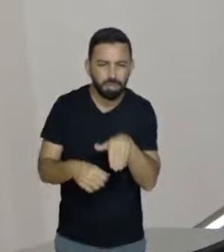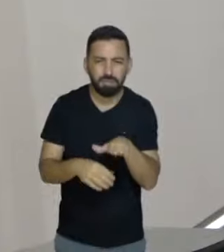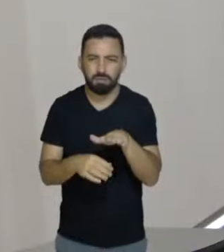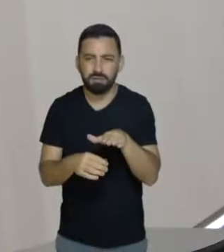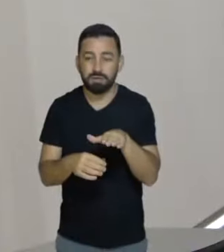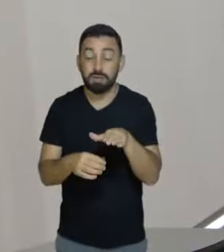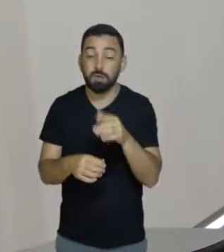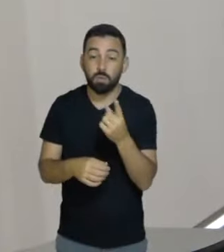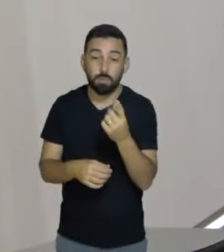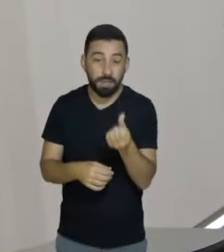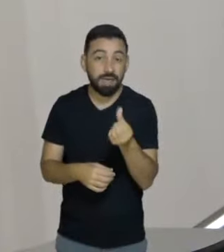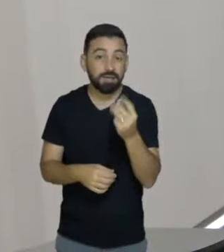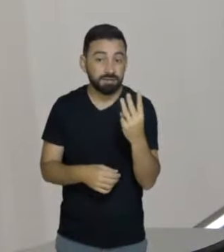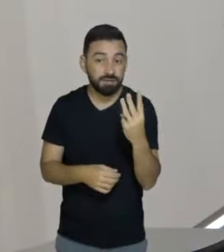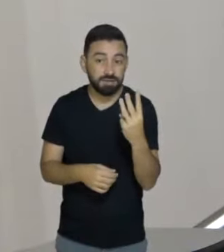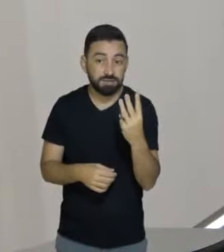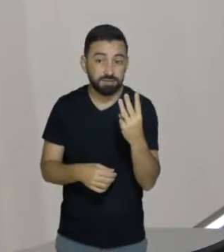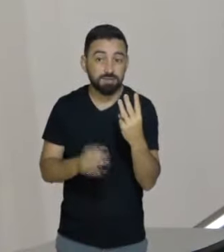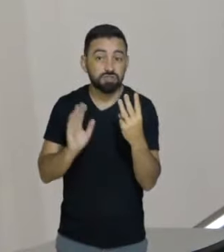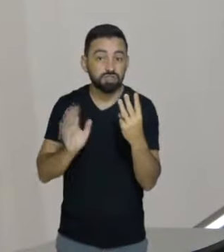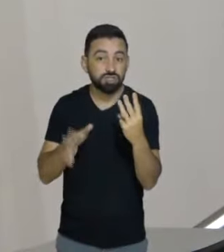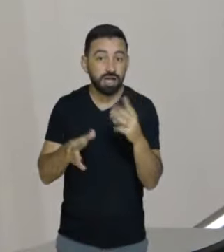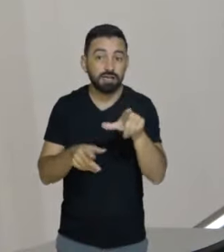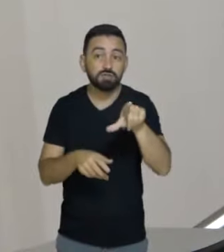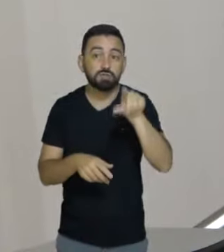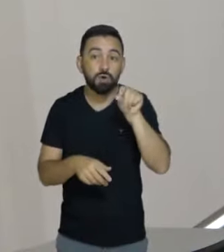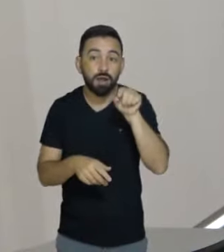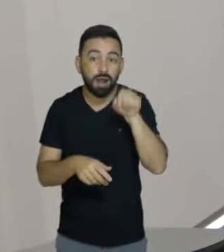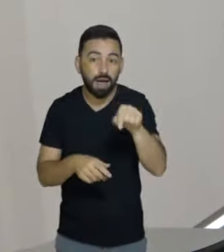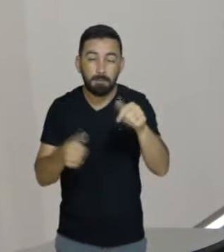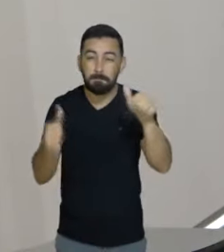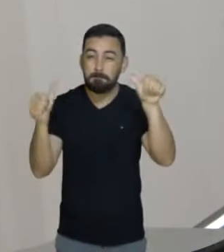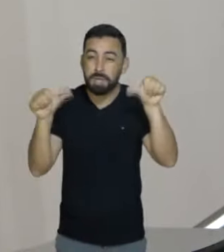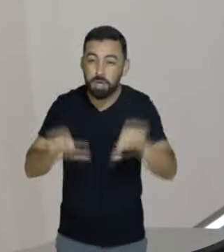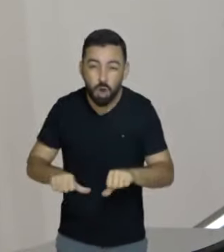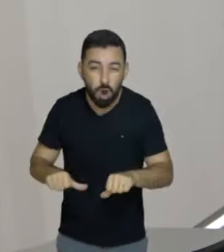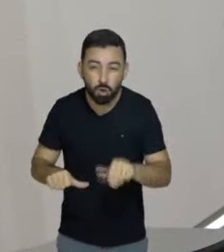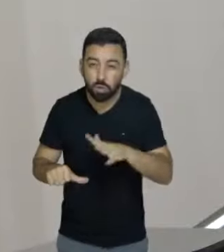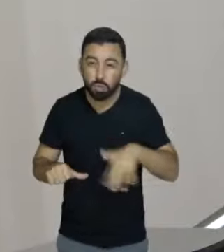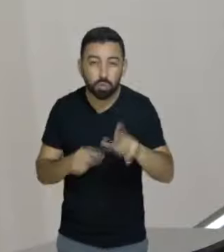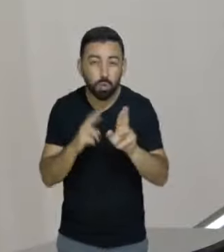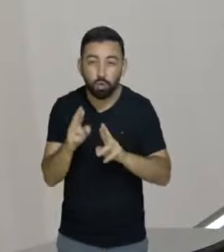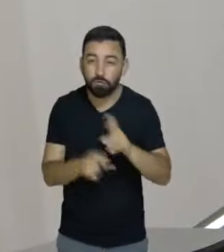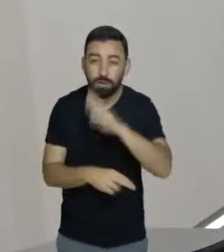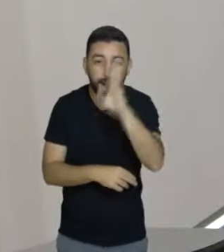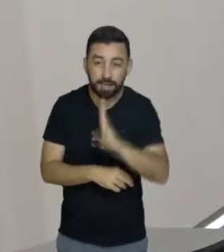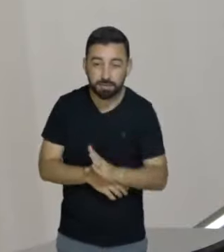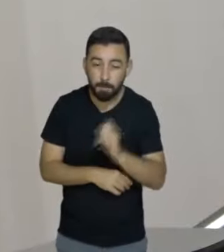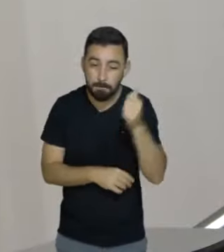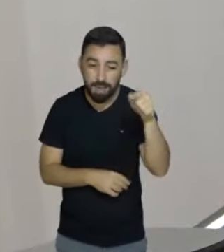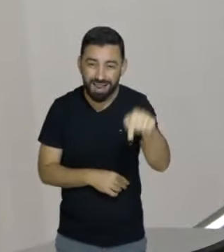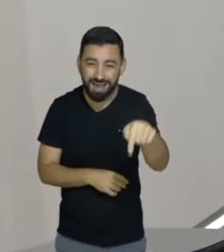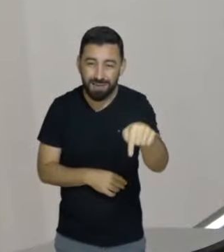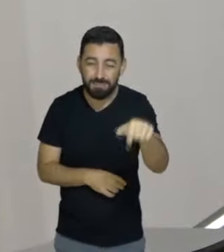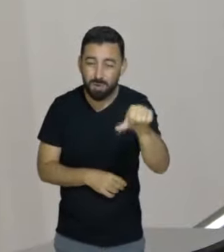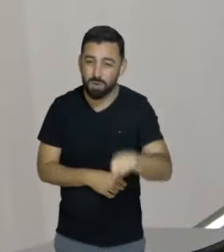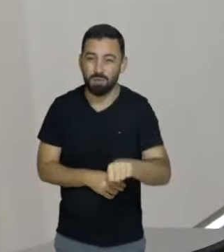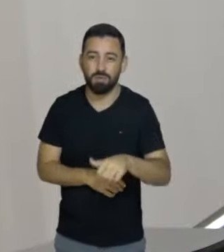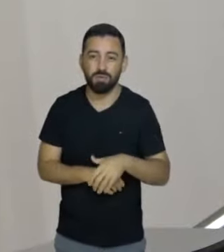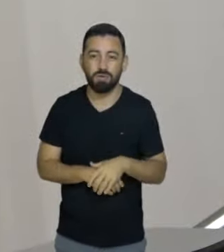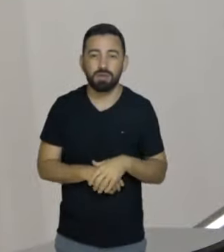163 já foi eleita a pior rodovia do Brasil, graças a